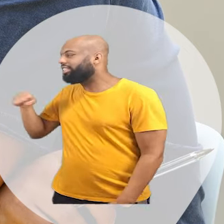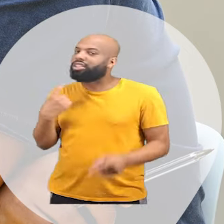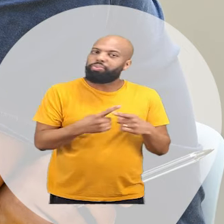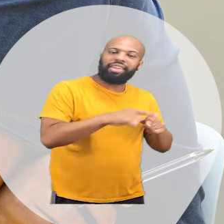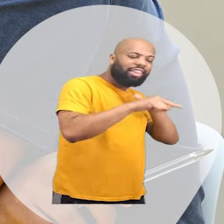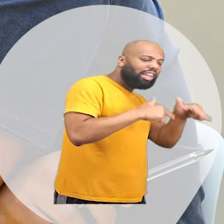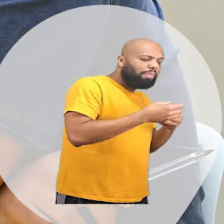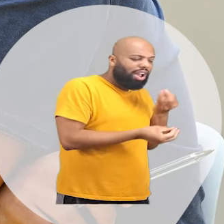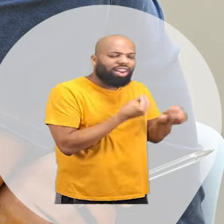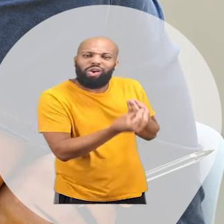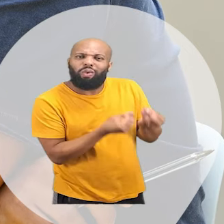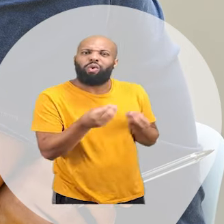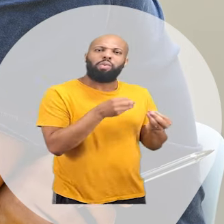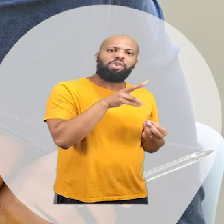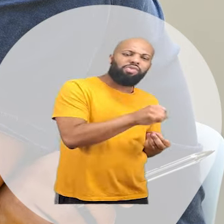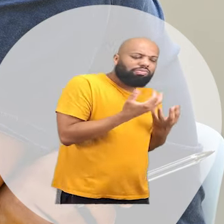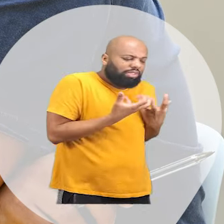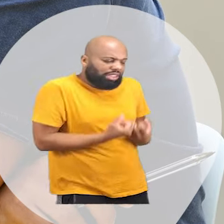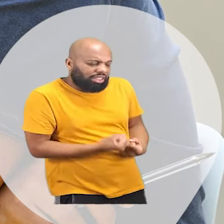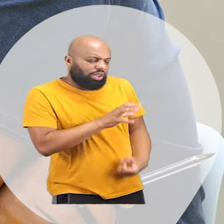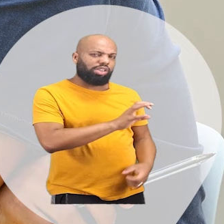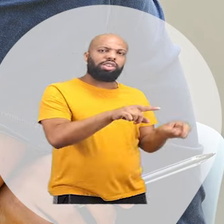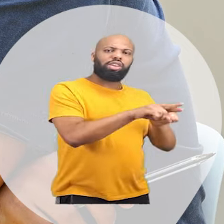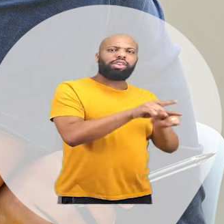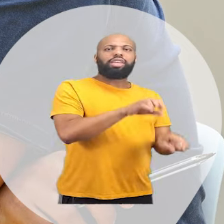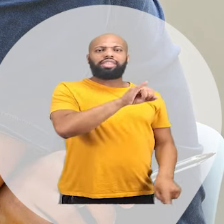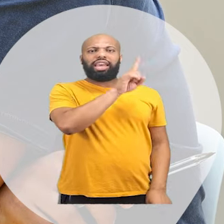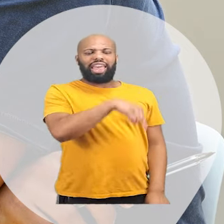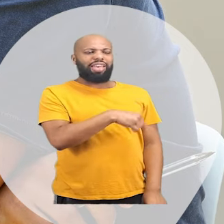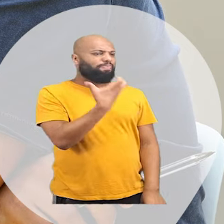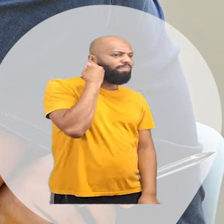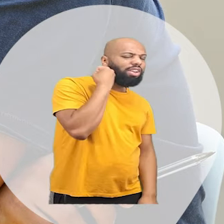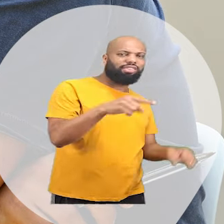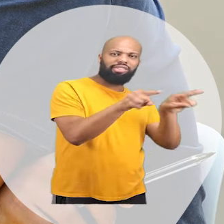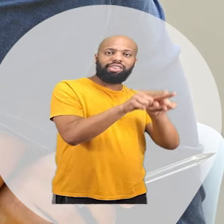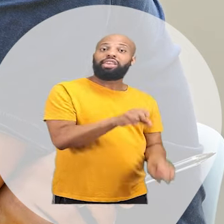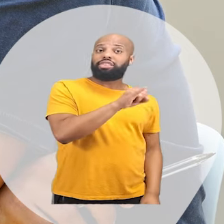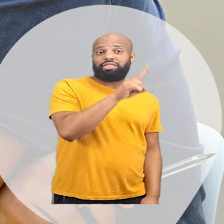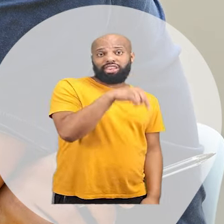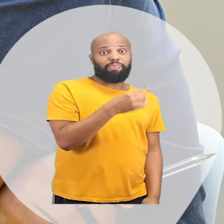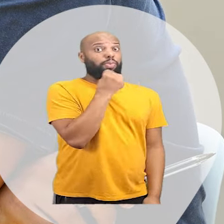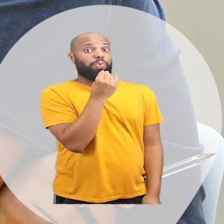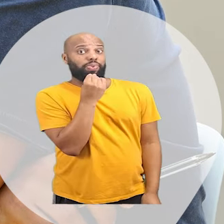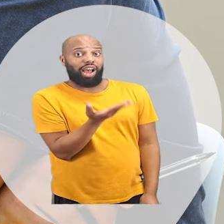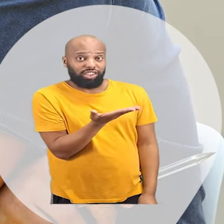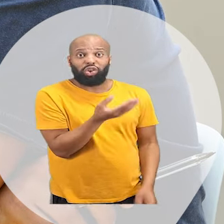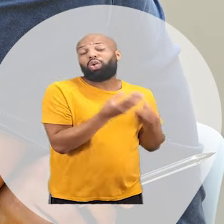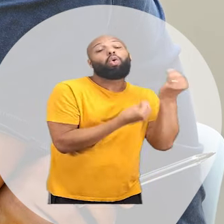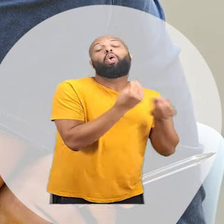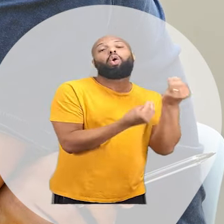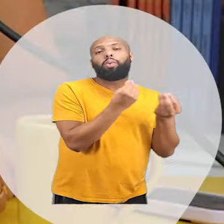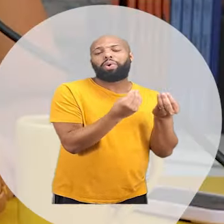trabalha com isso como que você vai colhendo também isso quando isso se torna frustração e quando isso se torna oportunidade